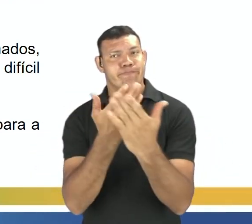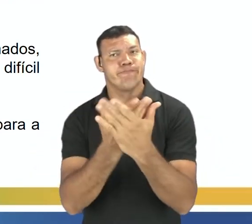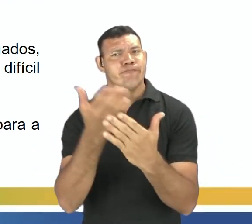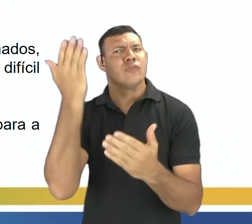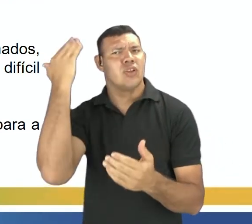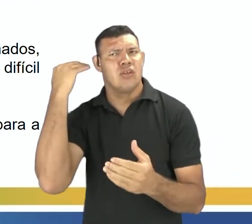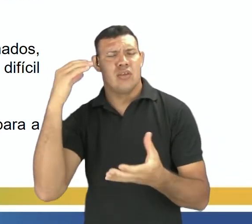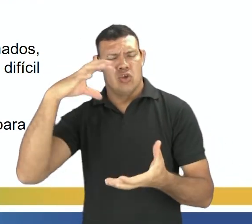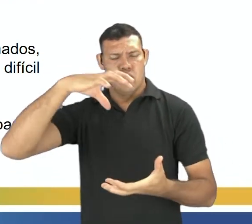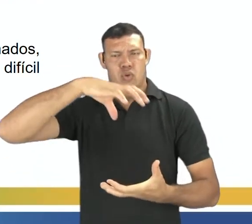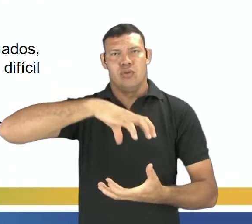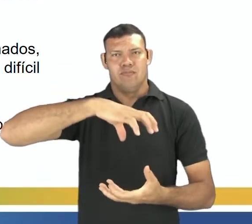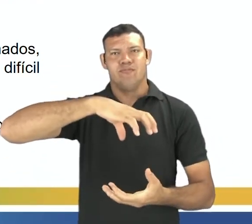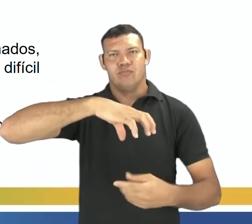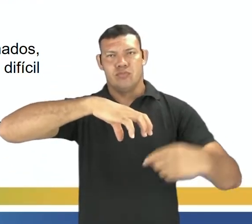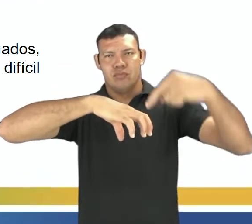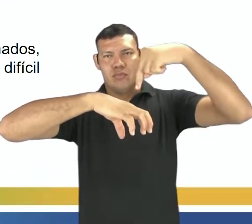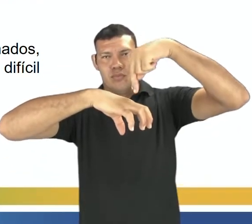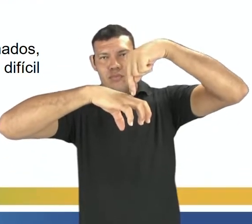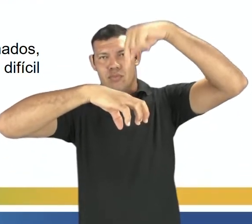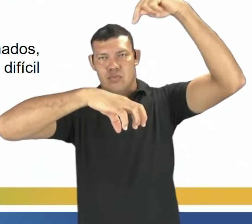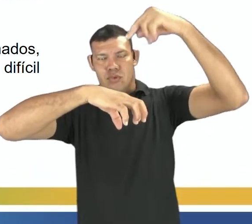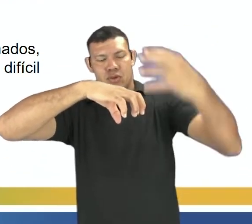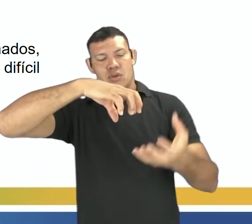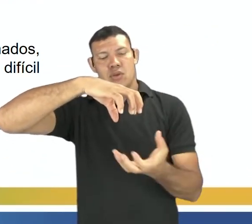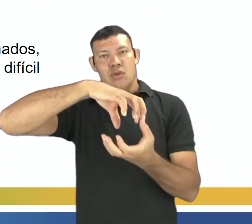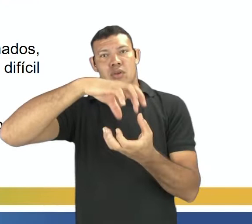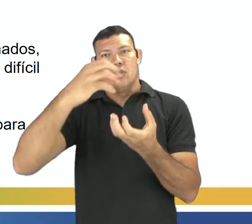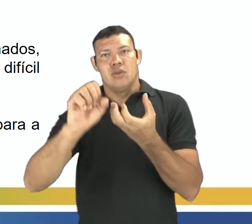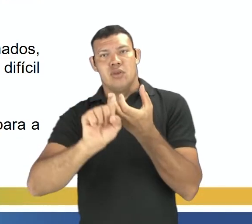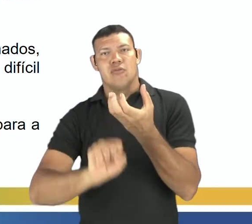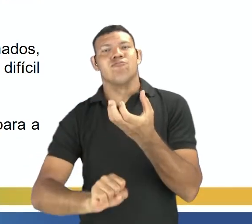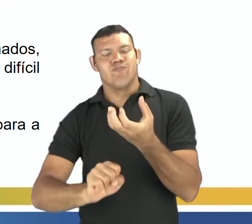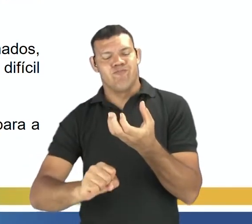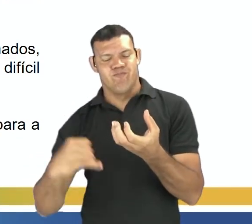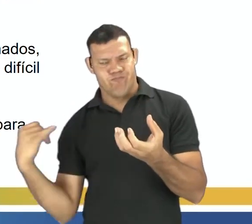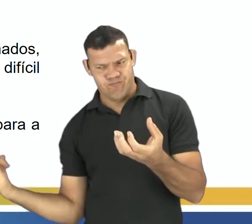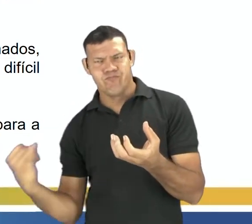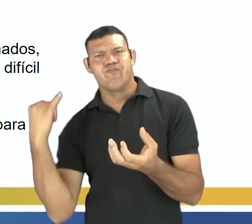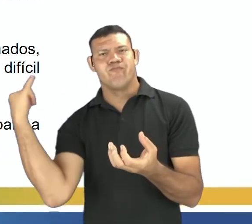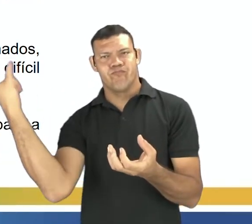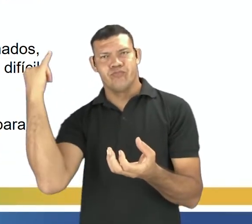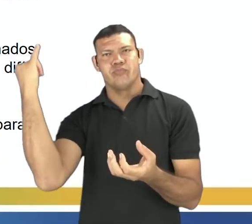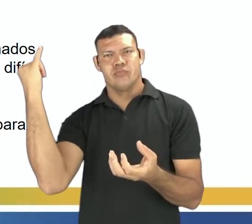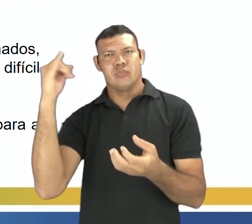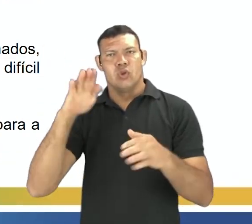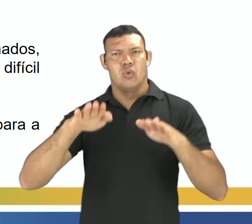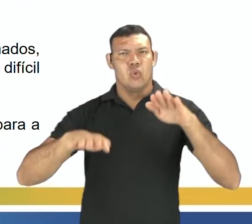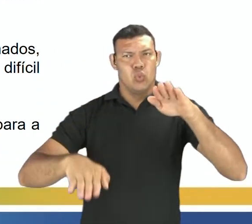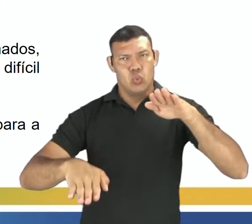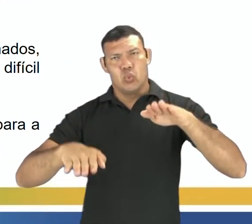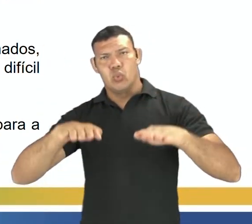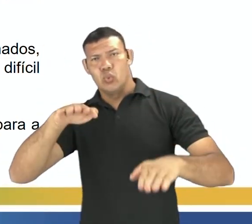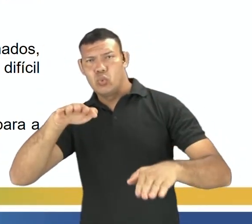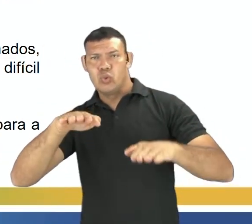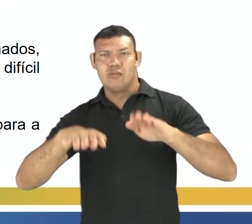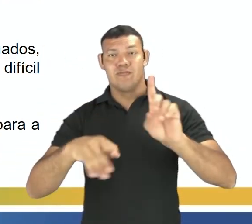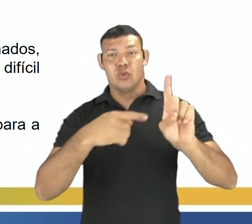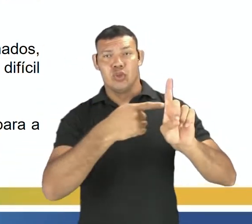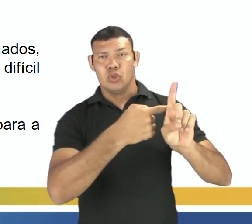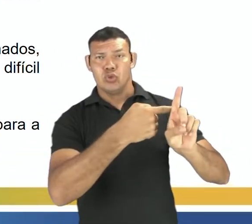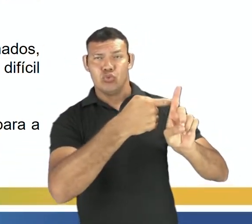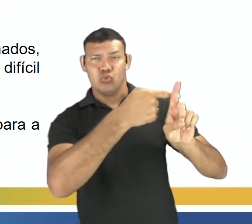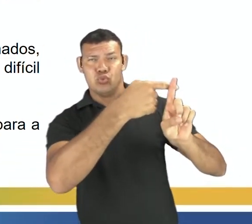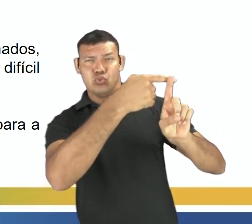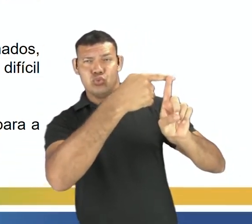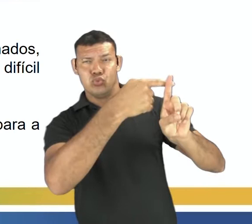os polos no nosso planeta, eles são fundamentais para regular a temperatura do nosso planeta. Então,